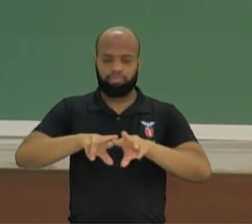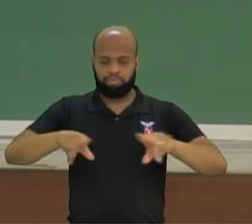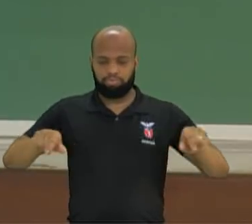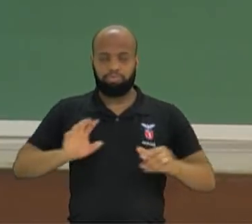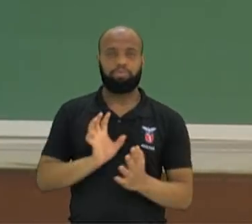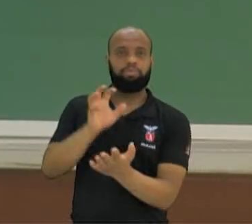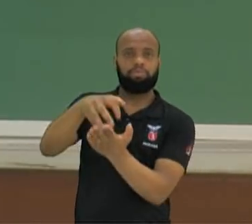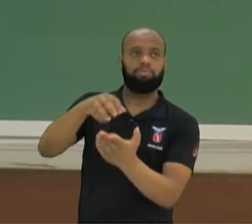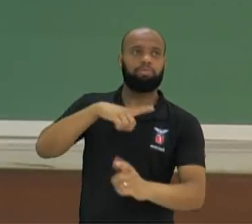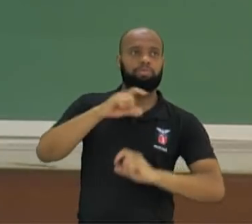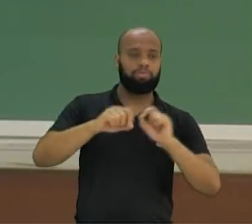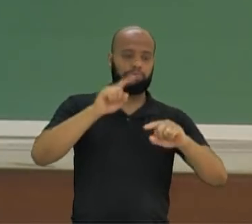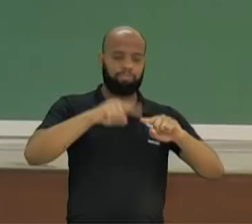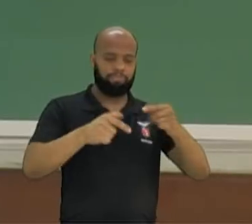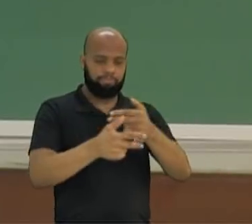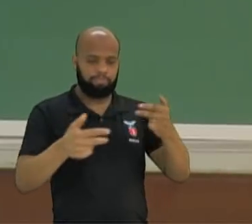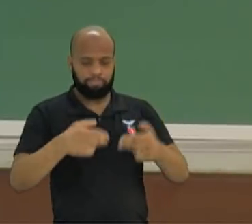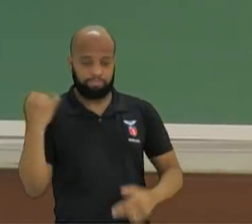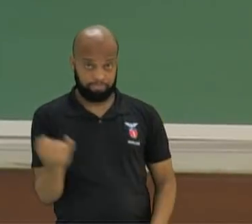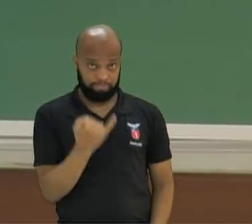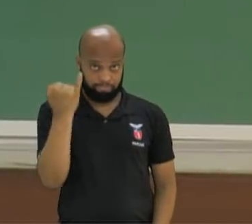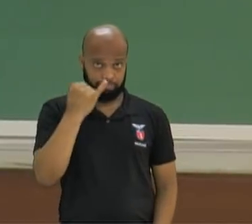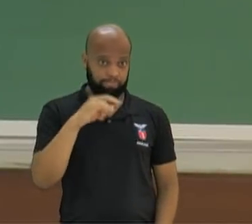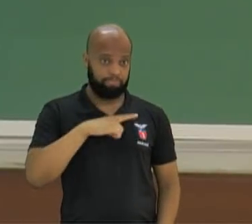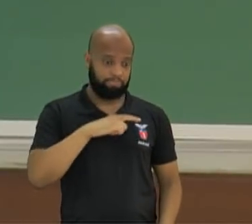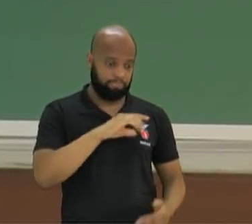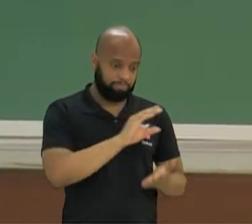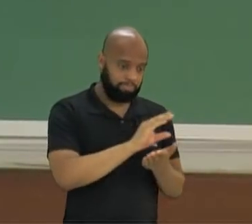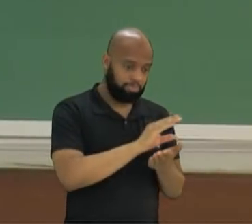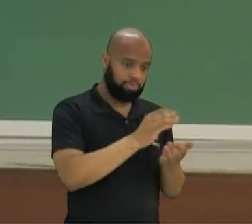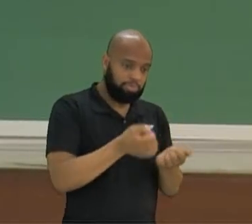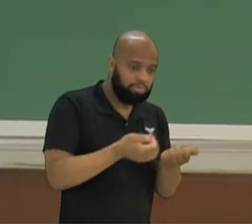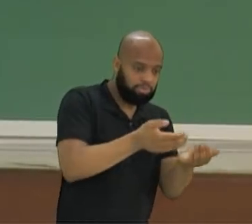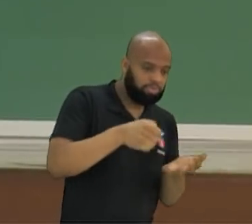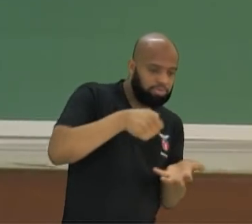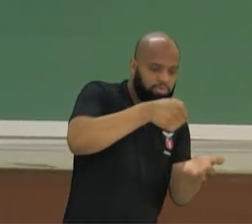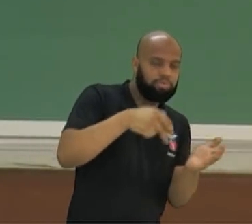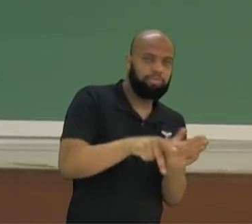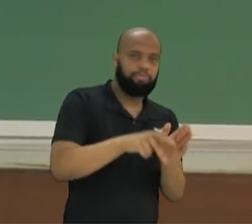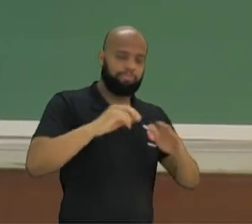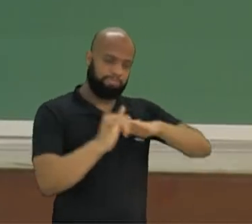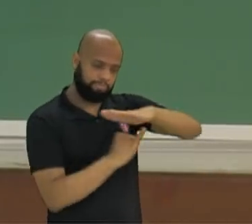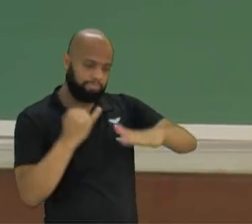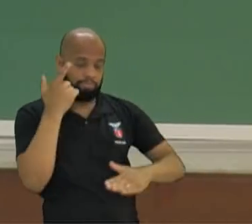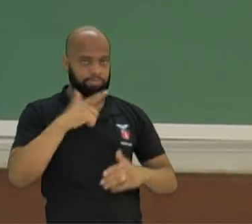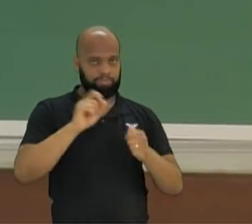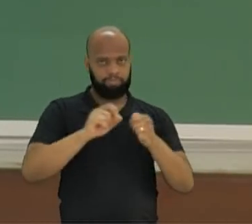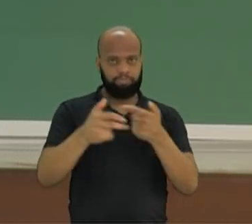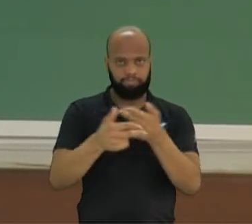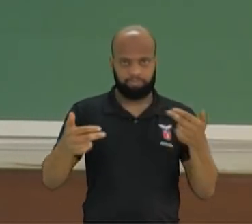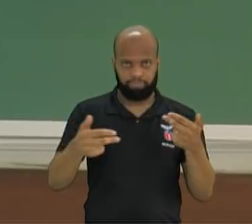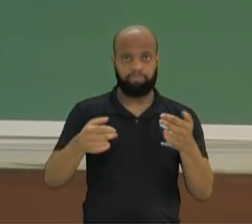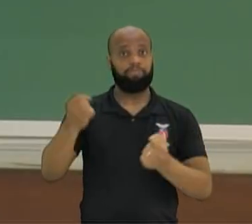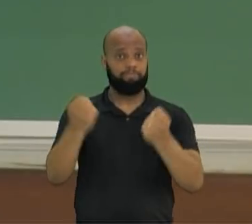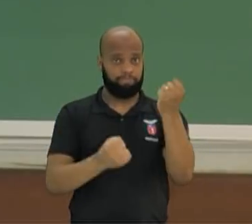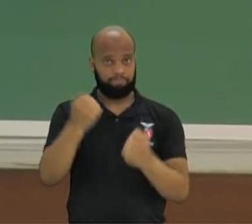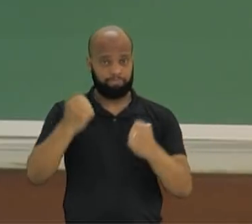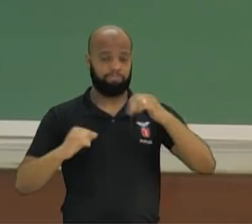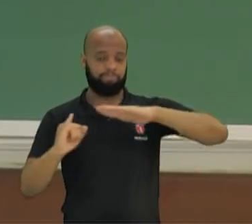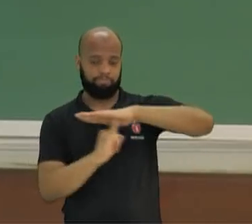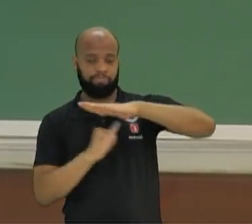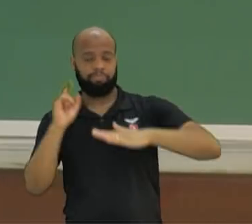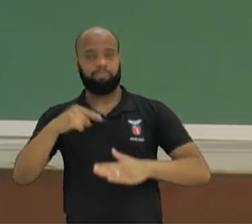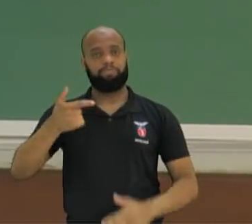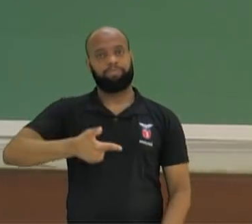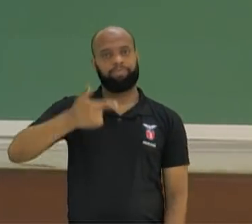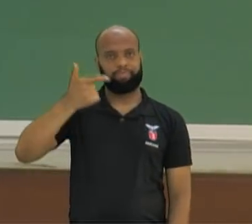setor produz matéria-prima que abastece as indústrias, né? E a indústria automobilística integra o setor secundário